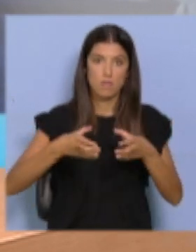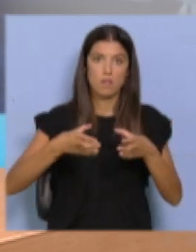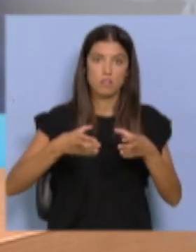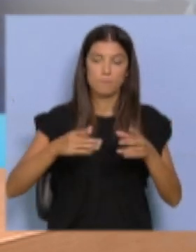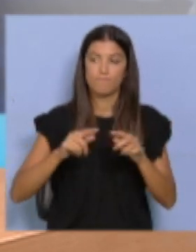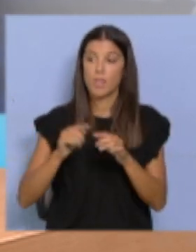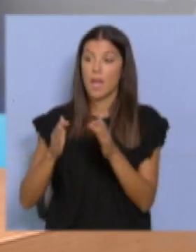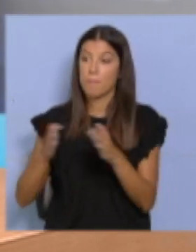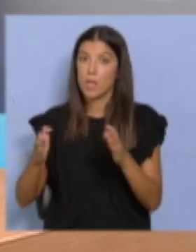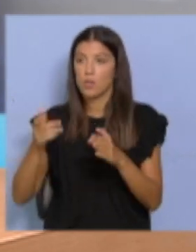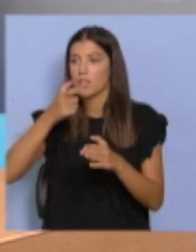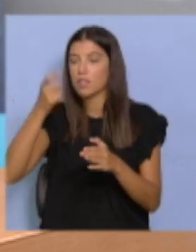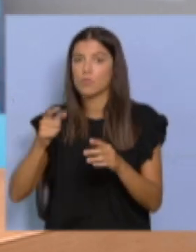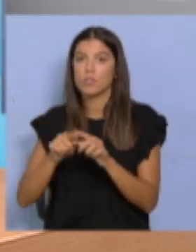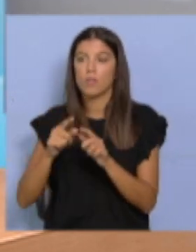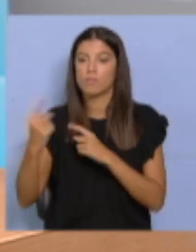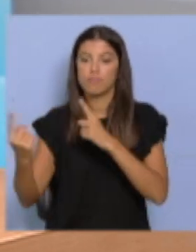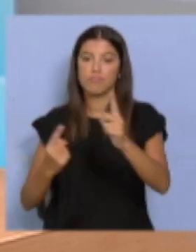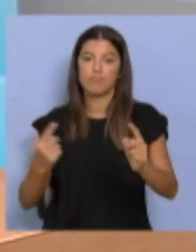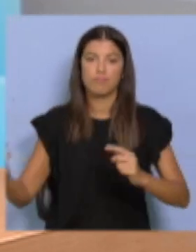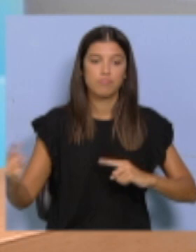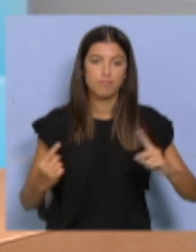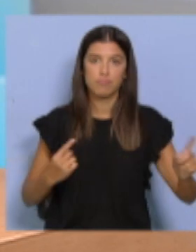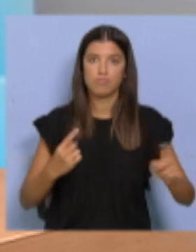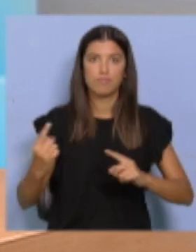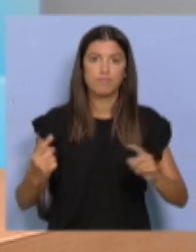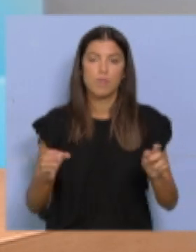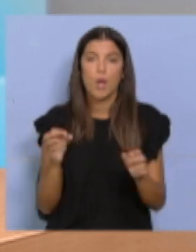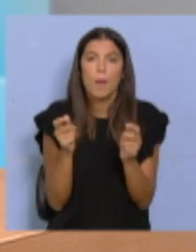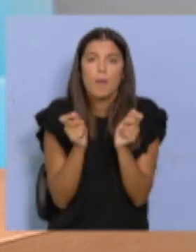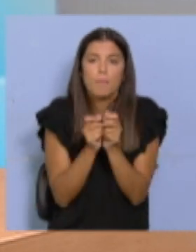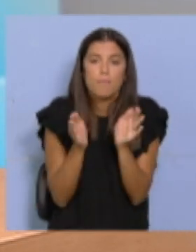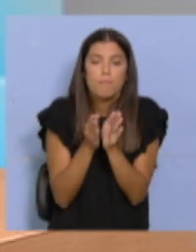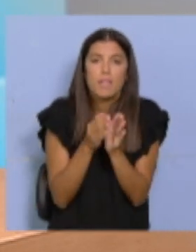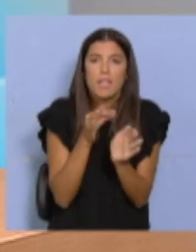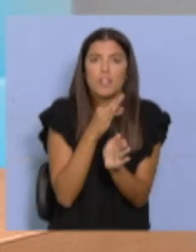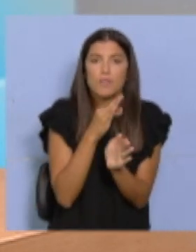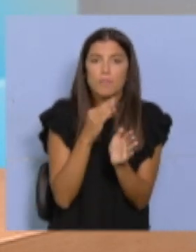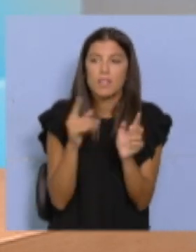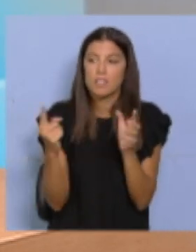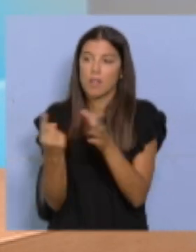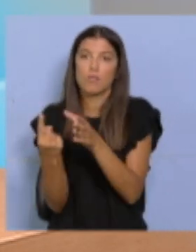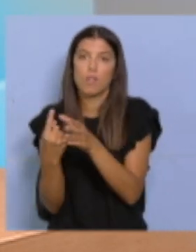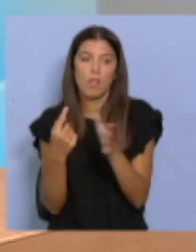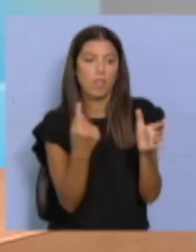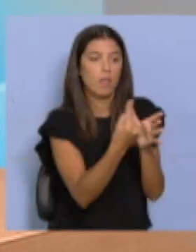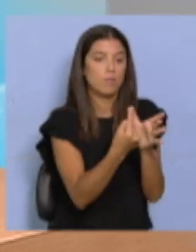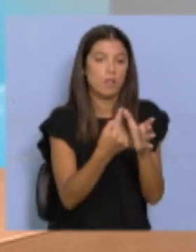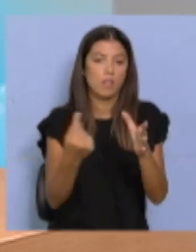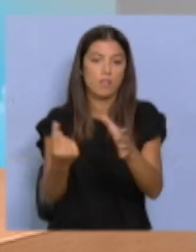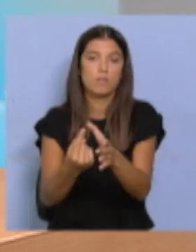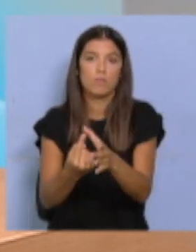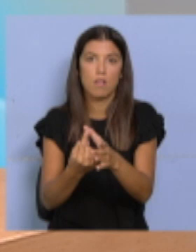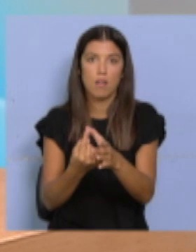povo estava espalhado ao longo dos rios. Eram pequenas famílias que estavam isoladas. E a questão